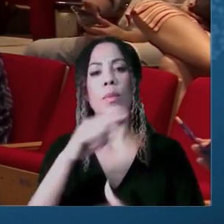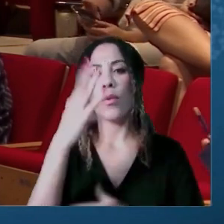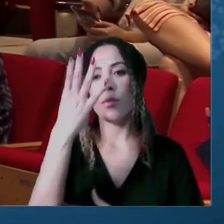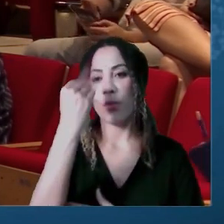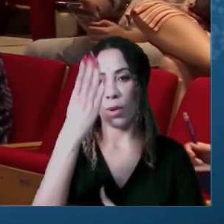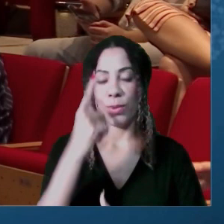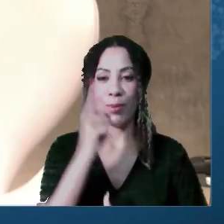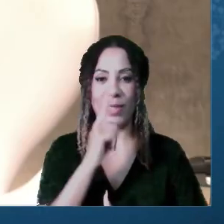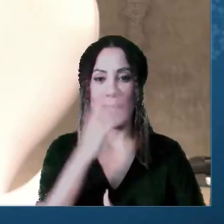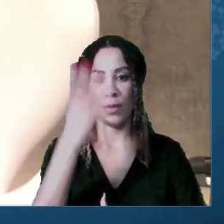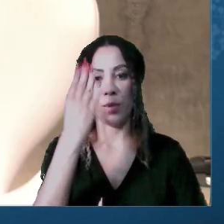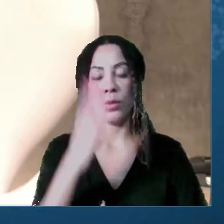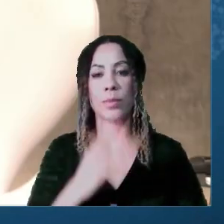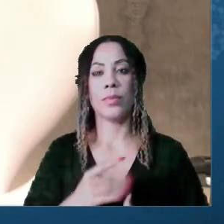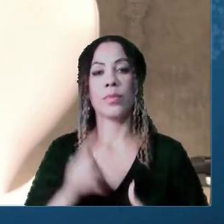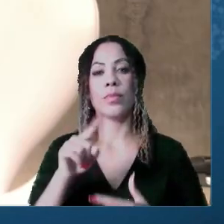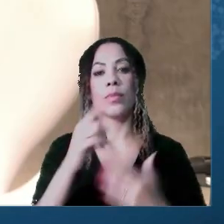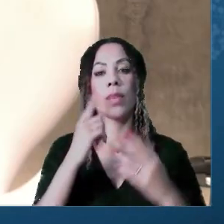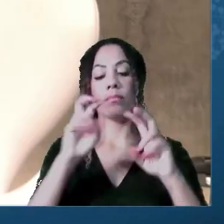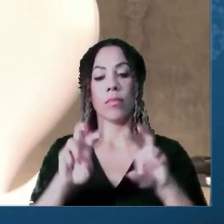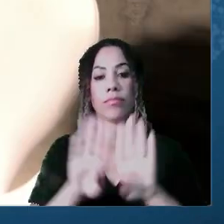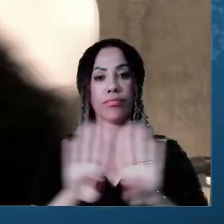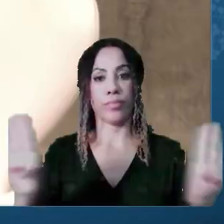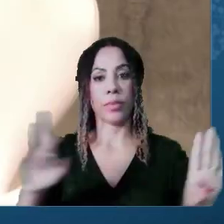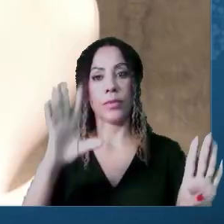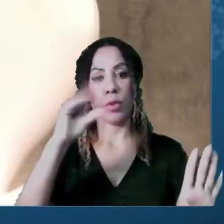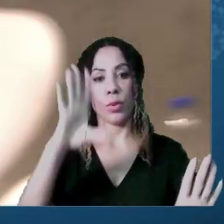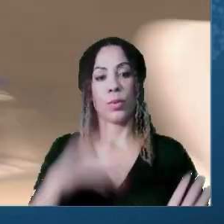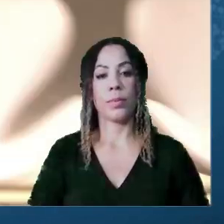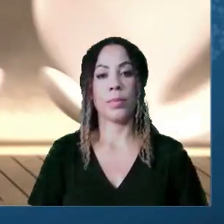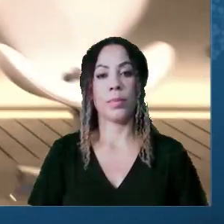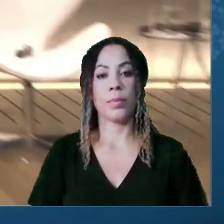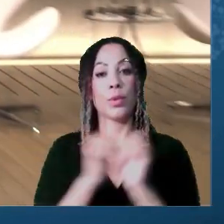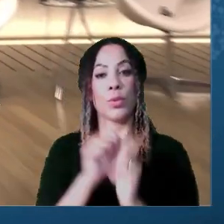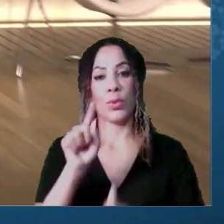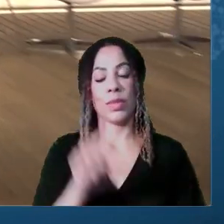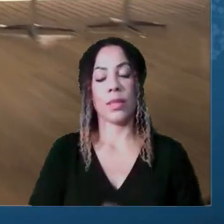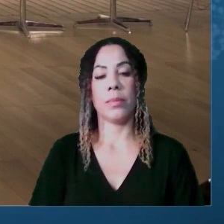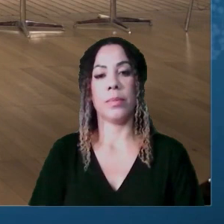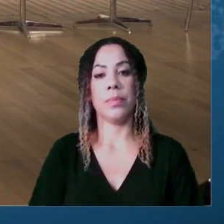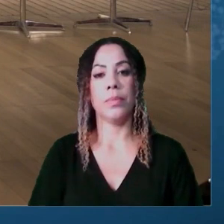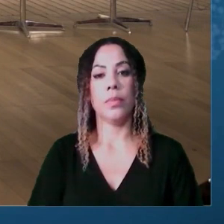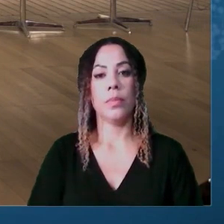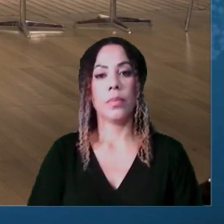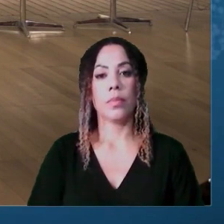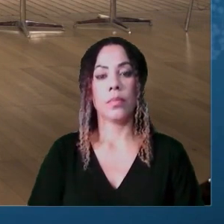tirar uma foto na frente do painel com você.